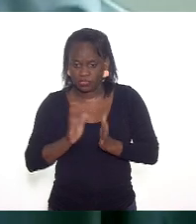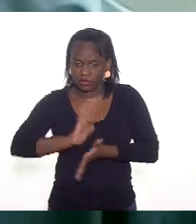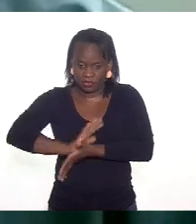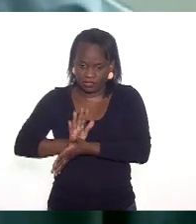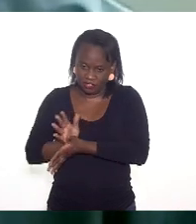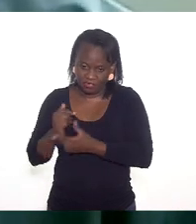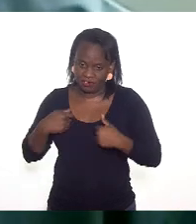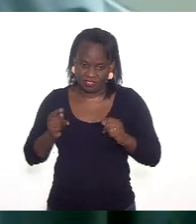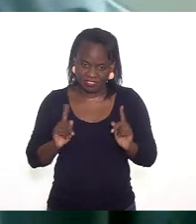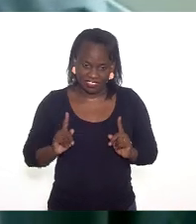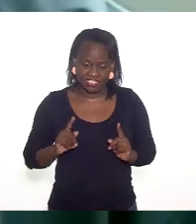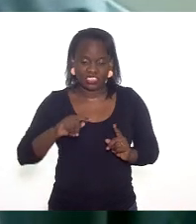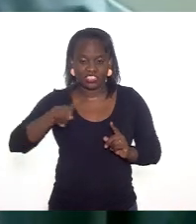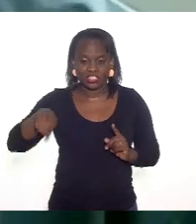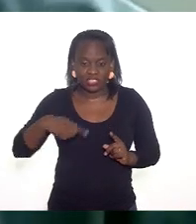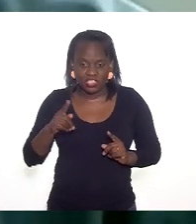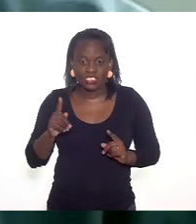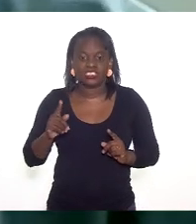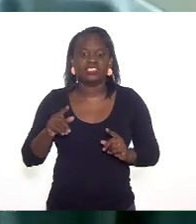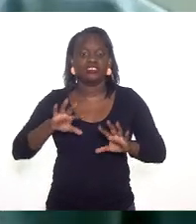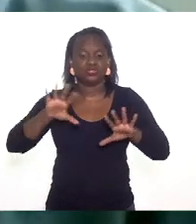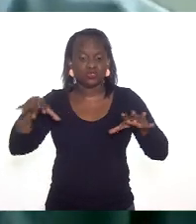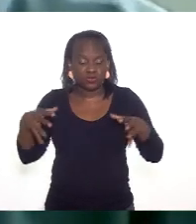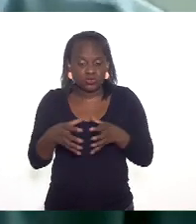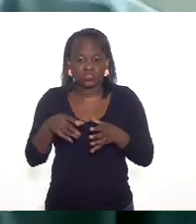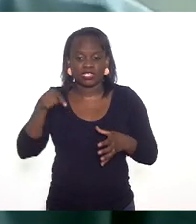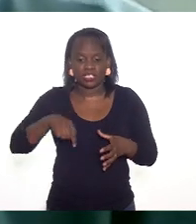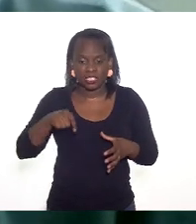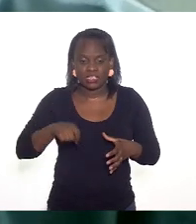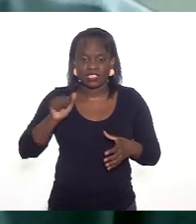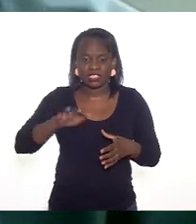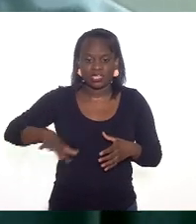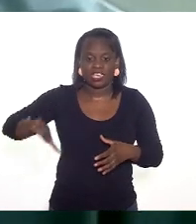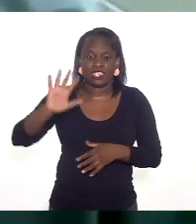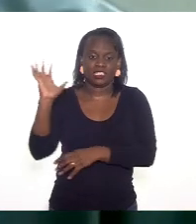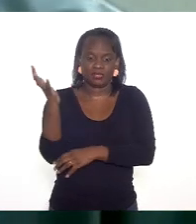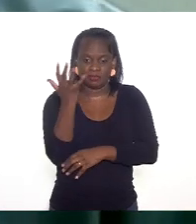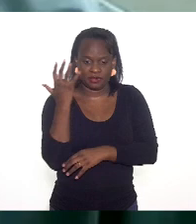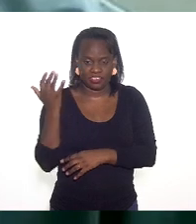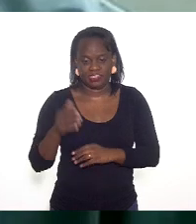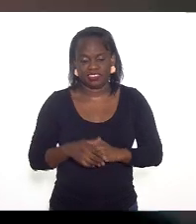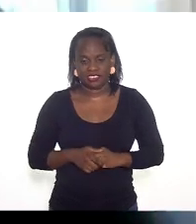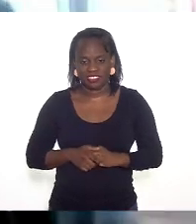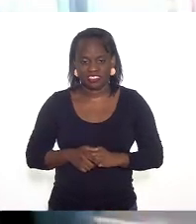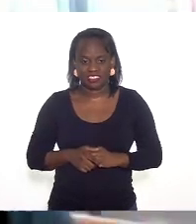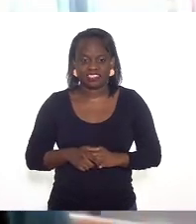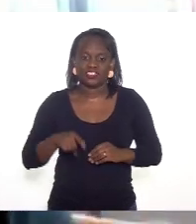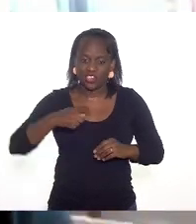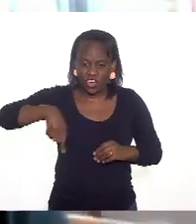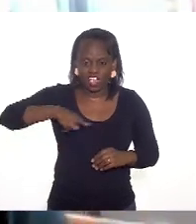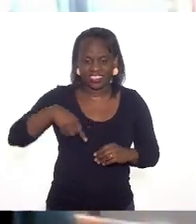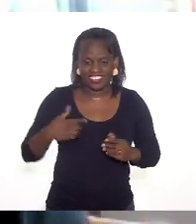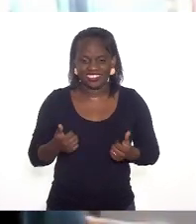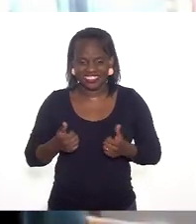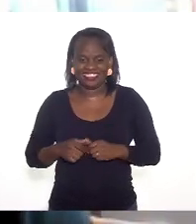discrimine. Nós, você, não. Nós todos aqui da área ambiental. Nós da área